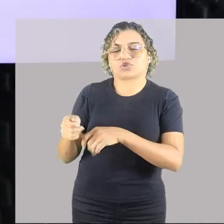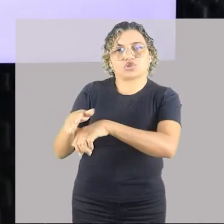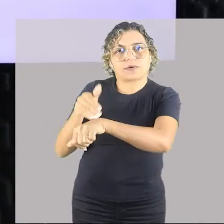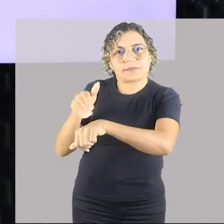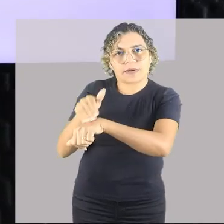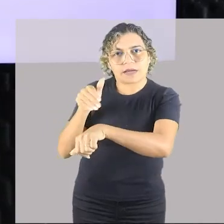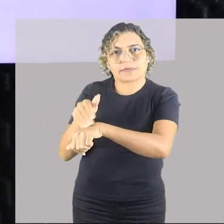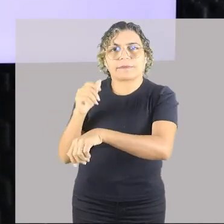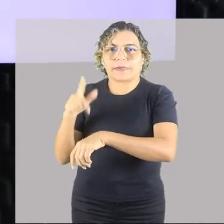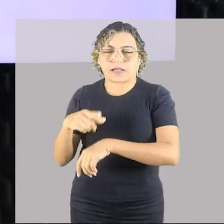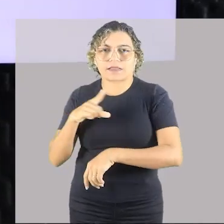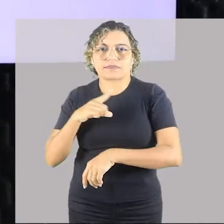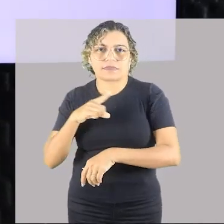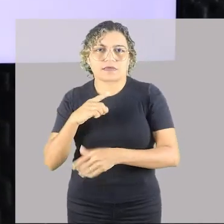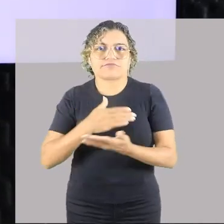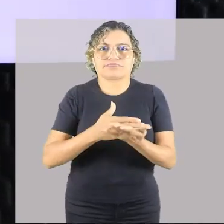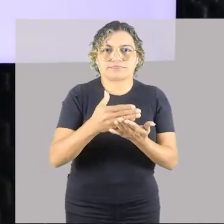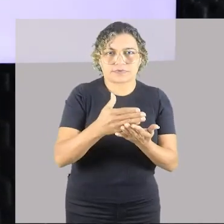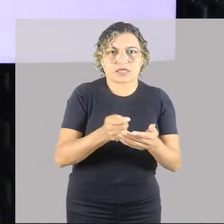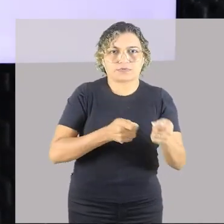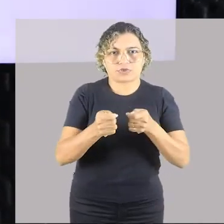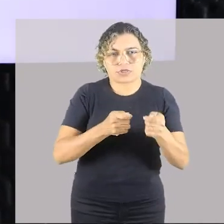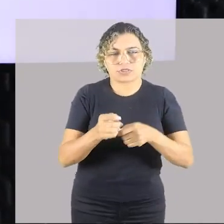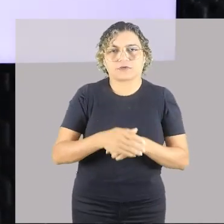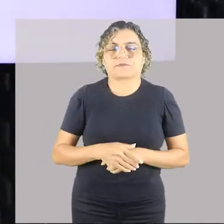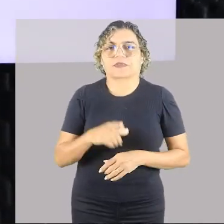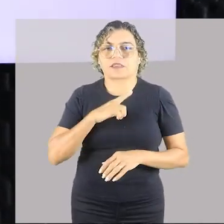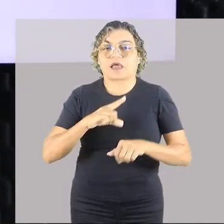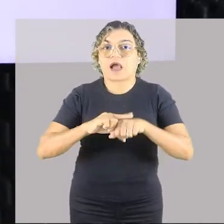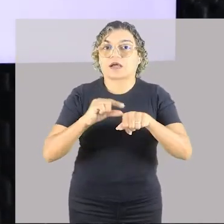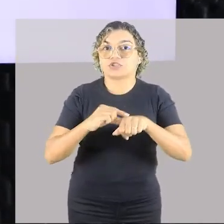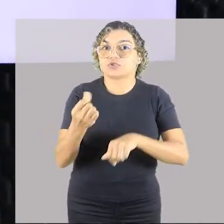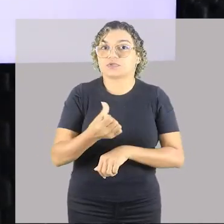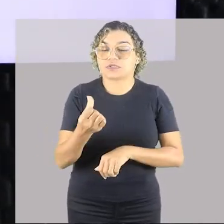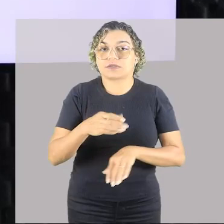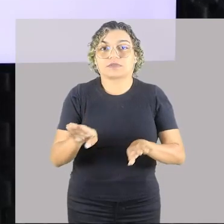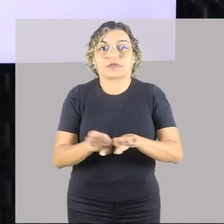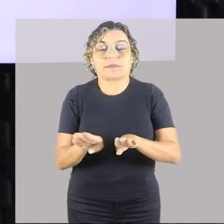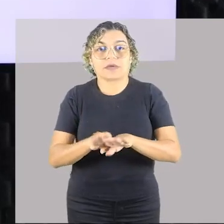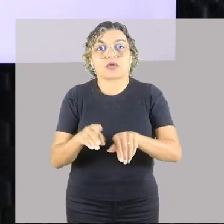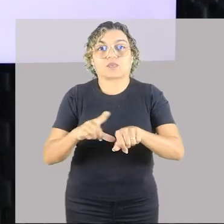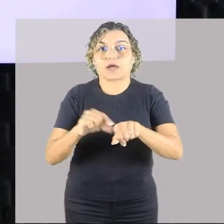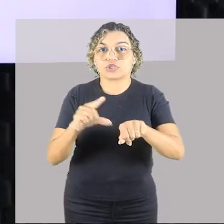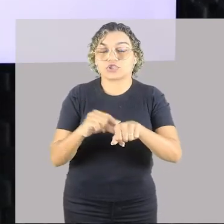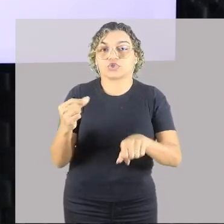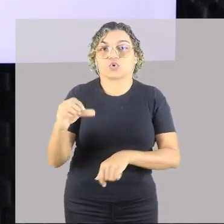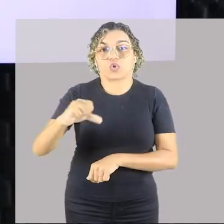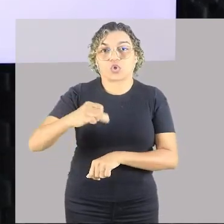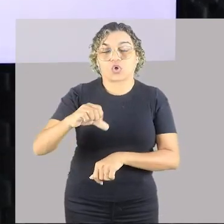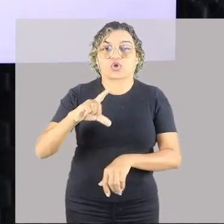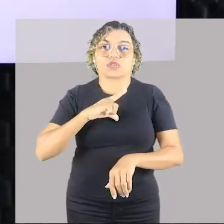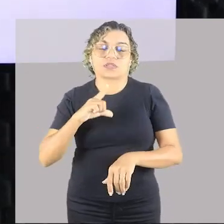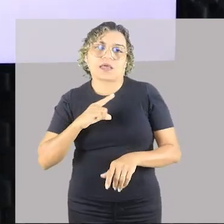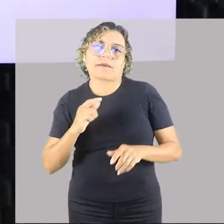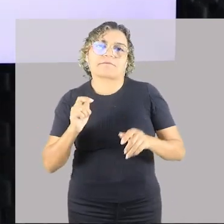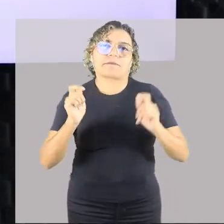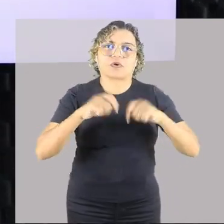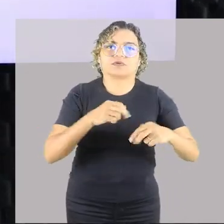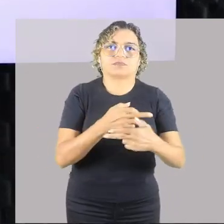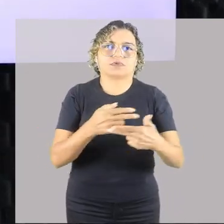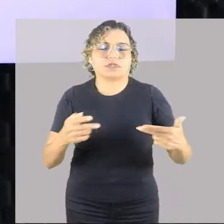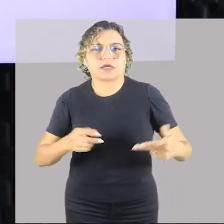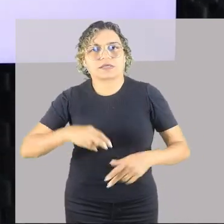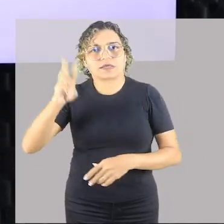um procedimento administrativo. Está lá no artigo 6º todos esses requisitos. E lá no artigo 9º vai ter as